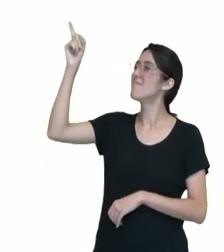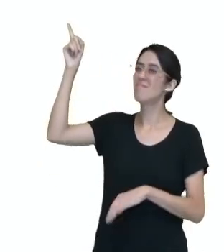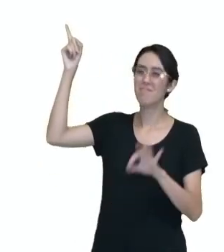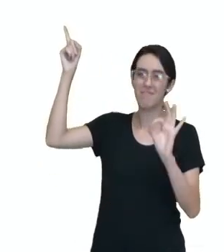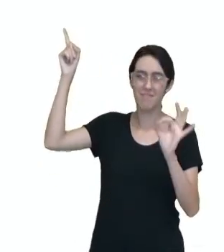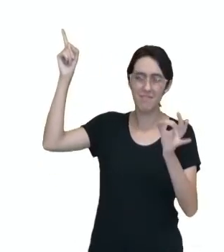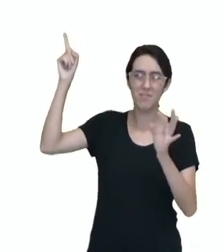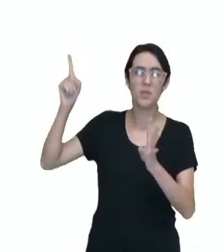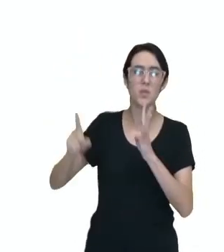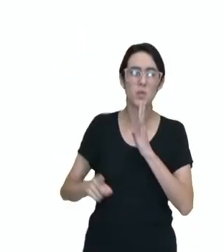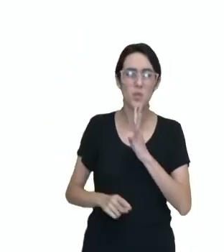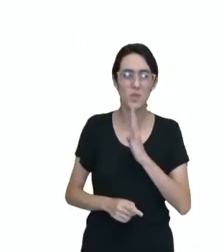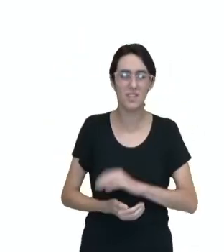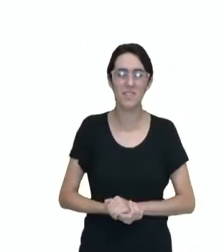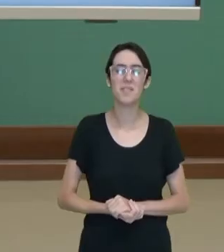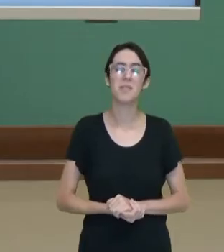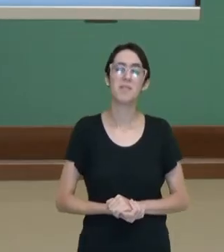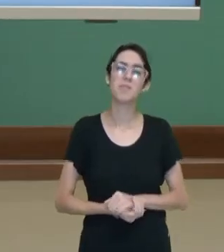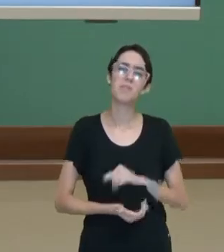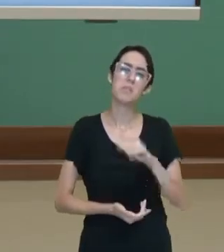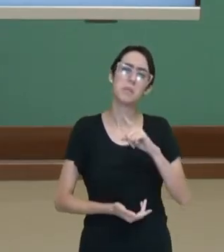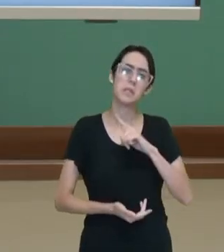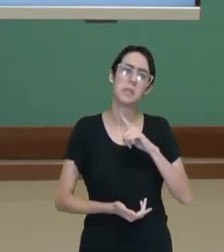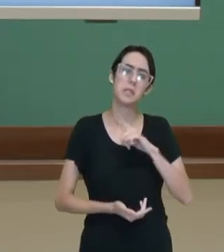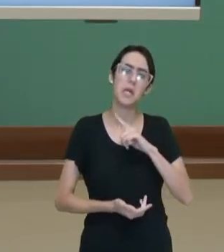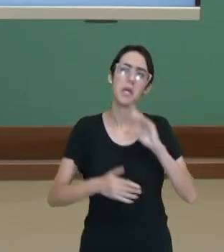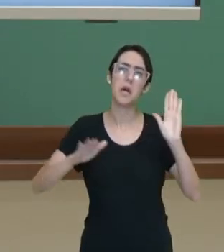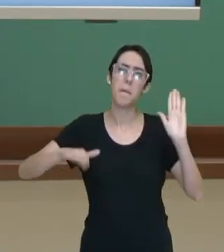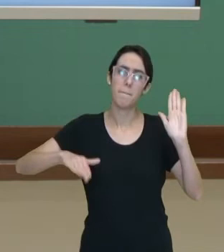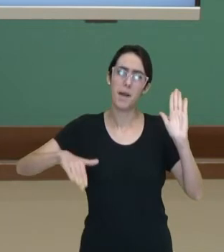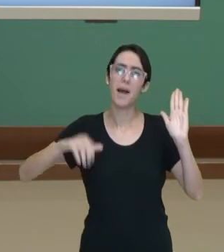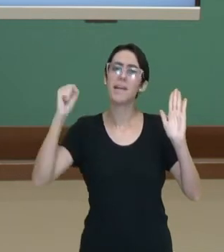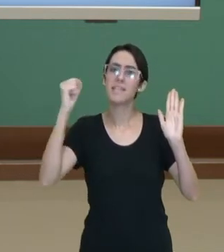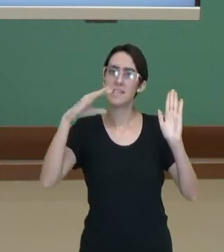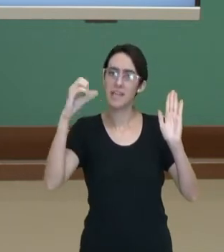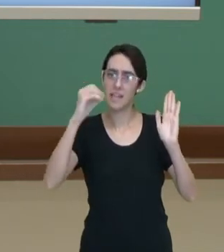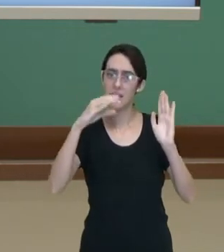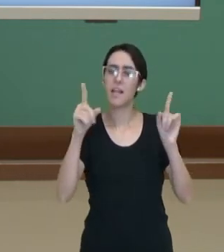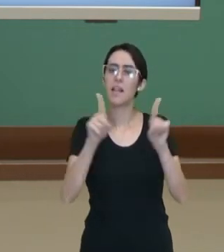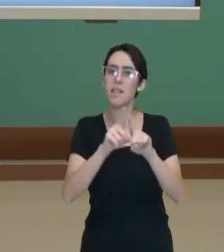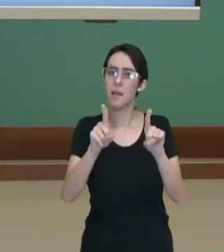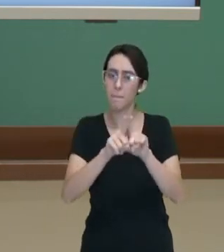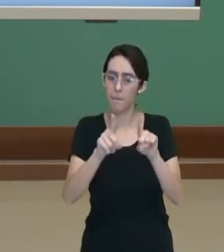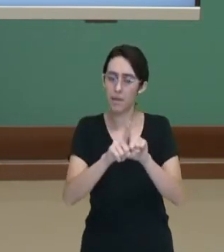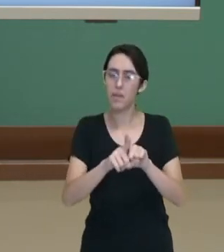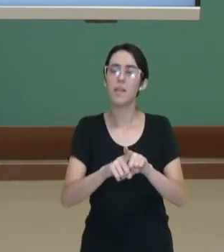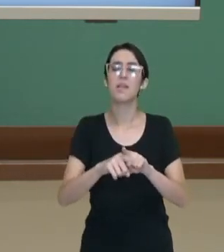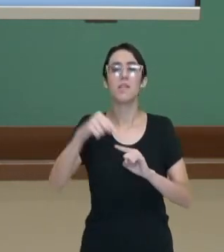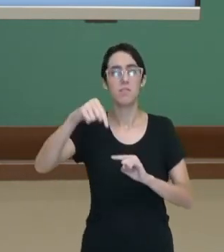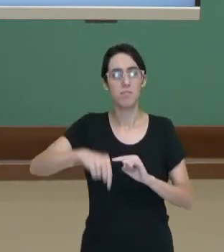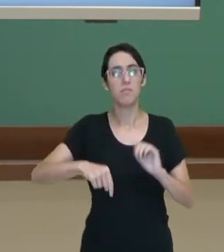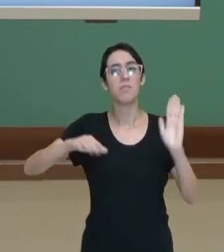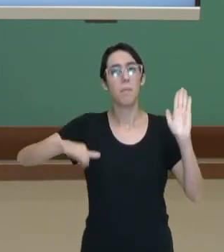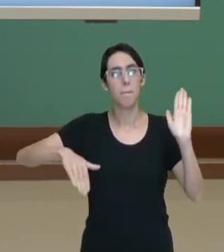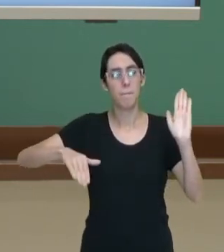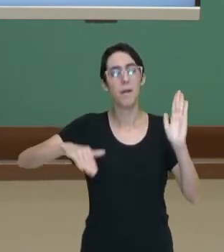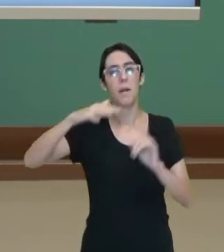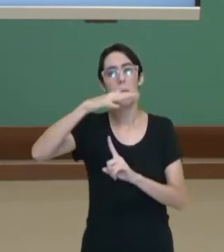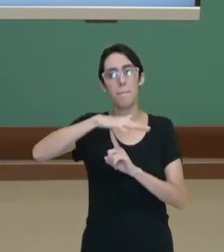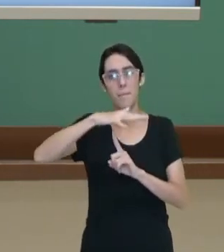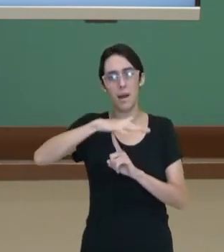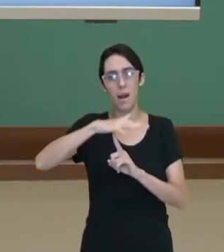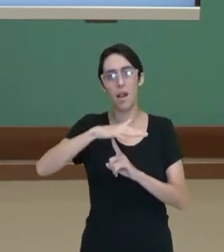mamão, prática aí que você vai encontrar também no litoral de Santa Catarina e também no litoral paranaense, principalmente ali